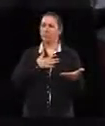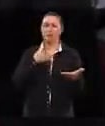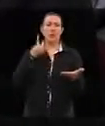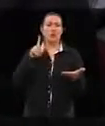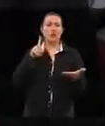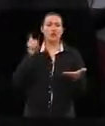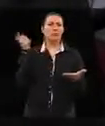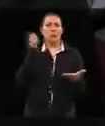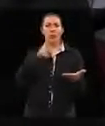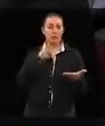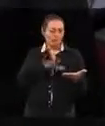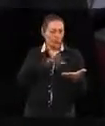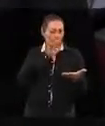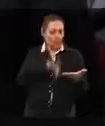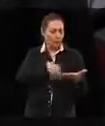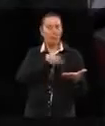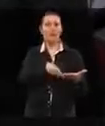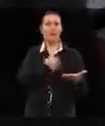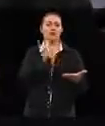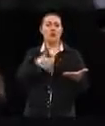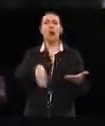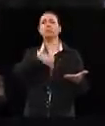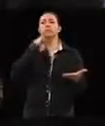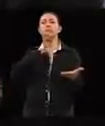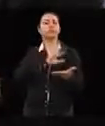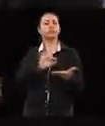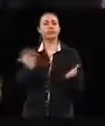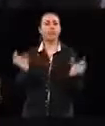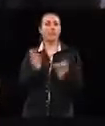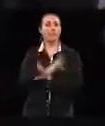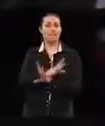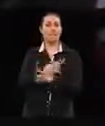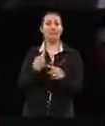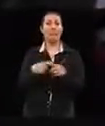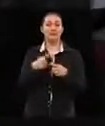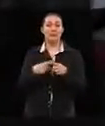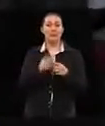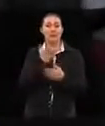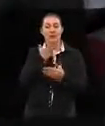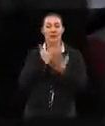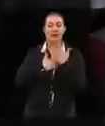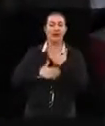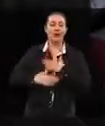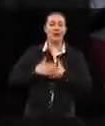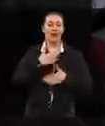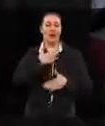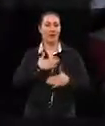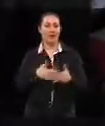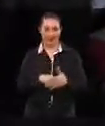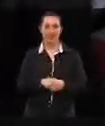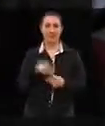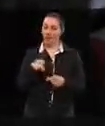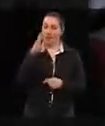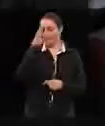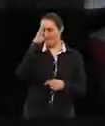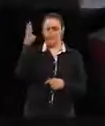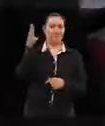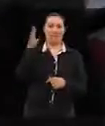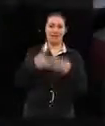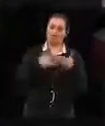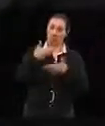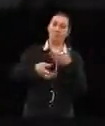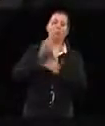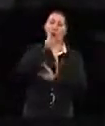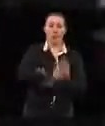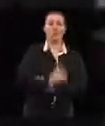você vai dizer, meu Deus, eu não consigo terminar minha refeição, eu já estou saciado, porque você está comendo lentamente. Então, isso é